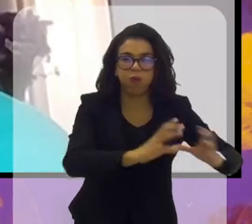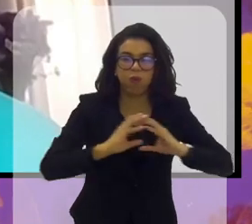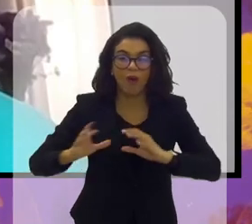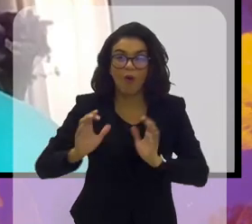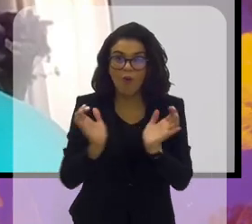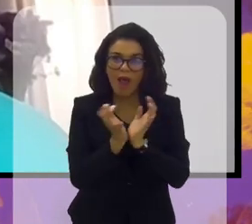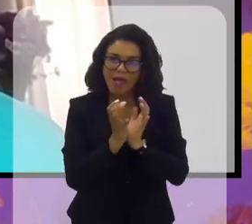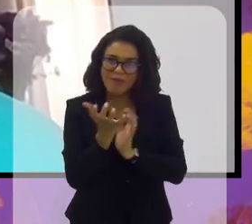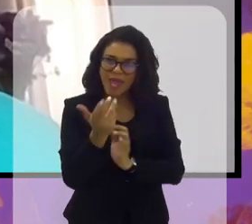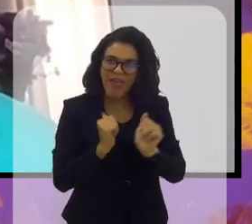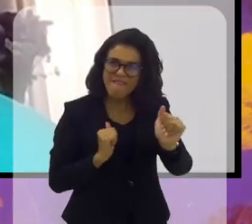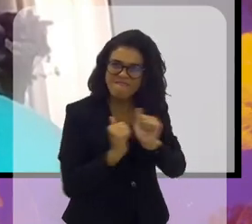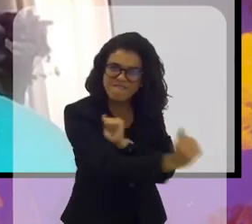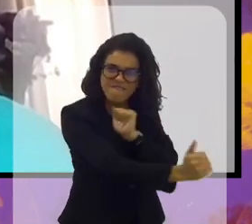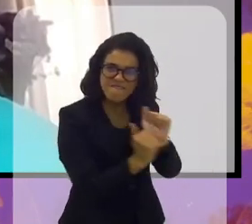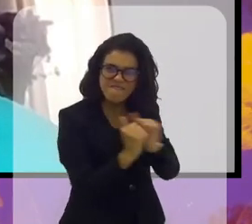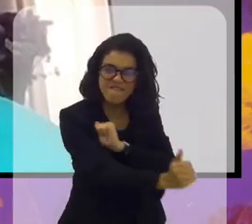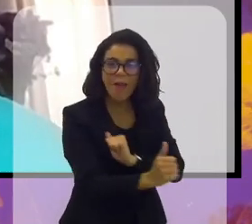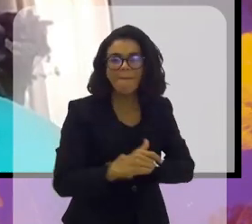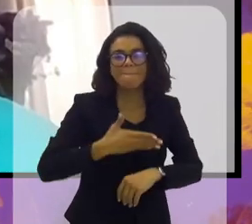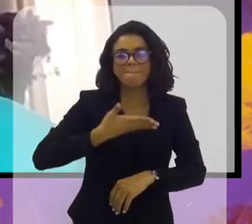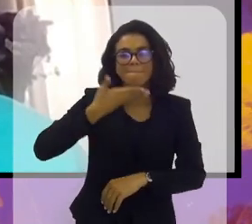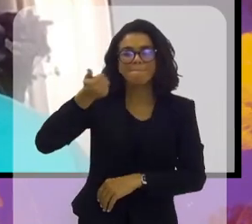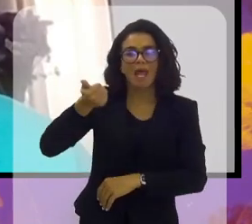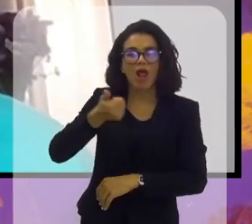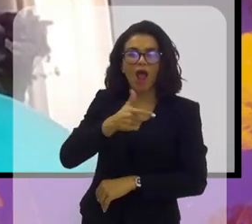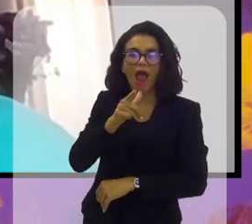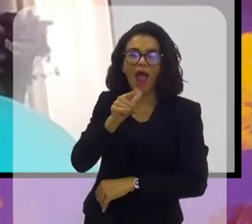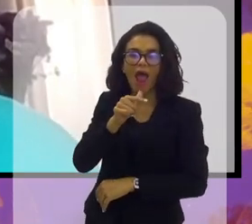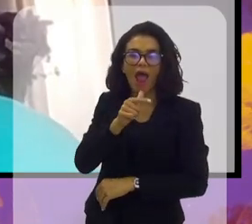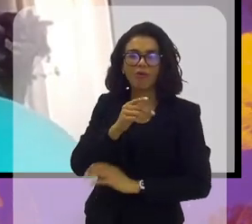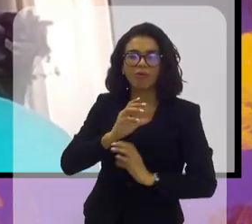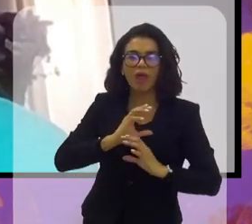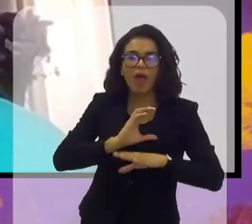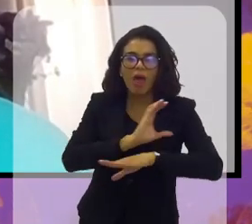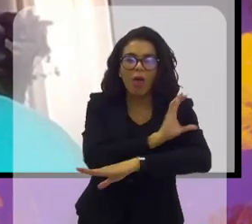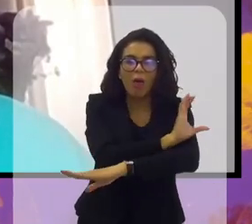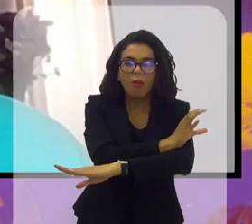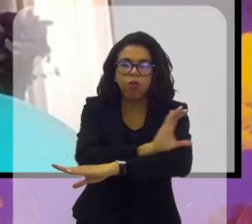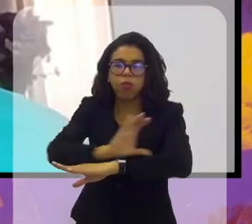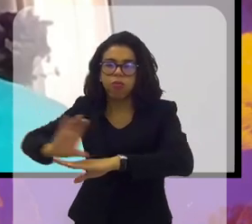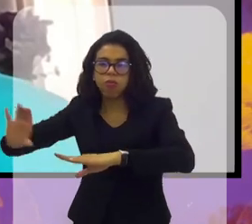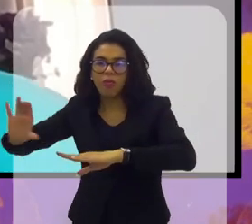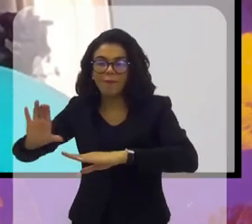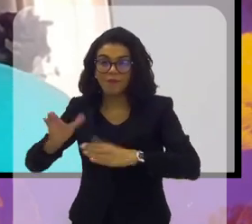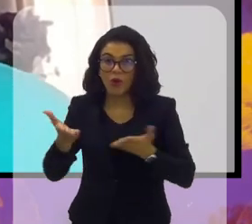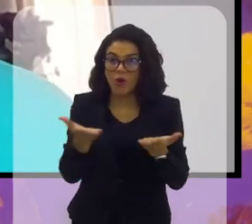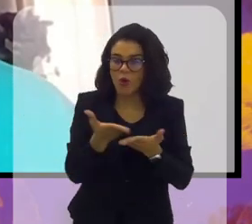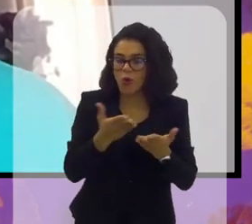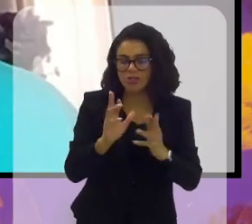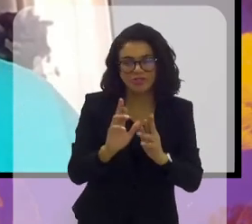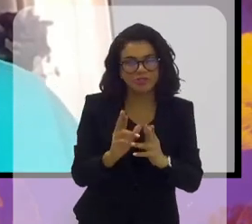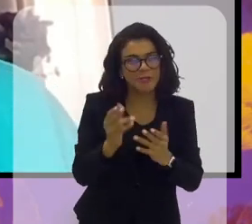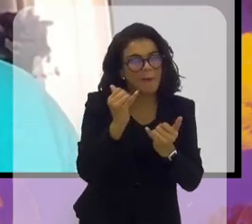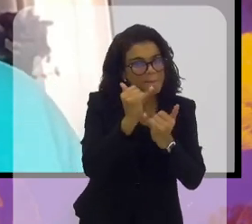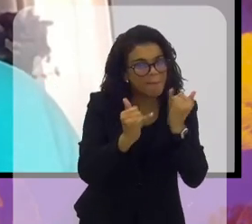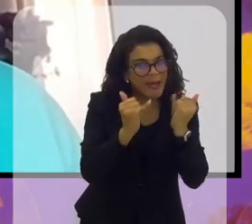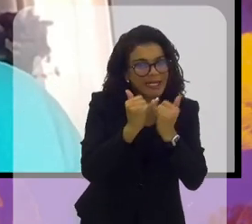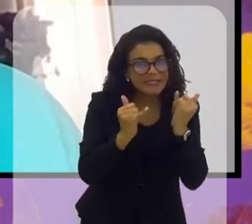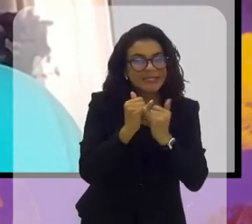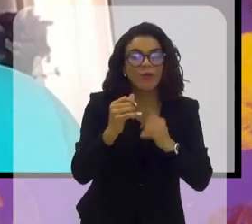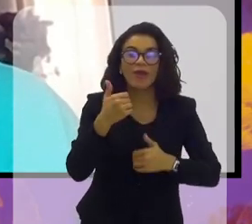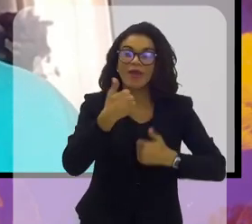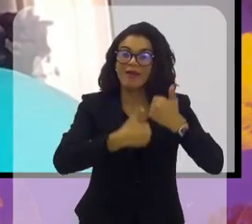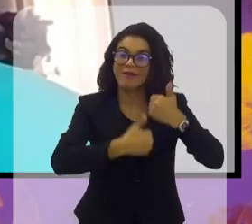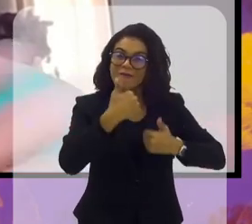que gosta de jogar, uma equipe que queira velocidade, quanto mais água tiver, mais rápido essa bola rola. É aquela história, o que se joga hoje é uma coisa